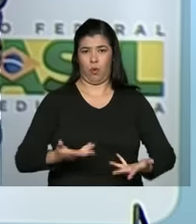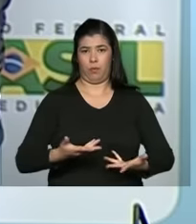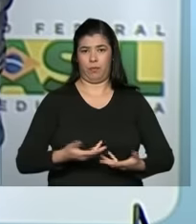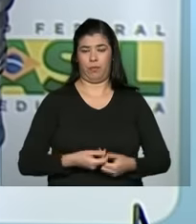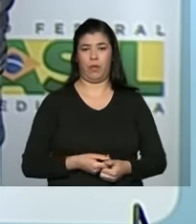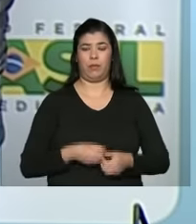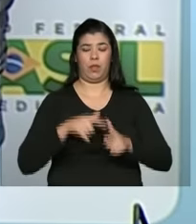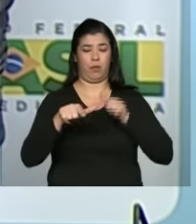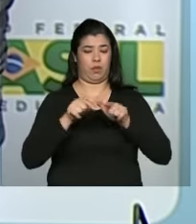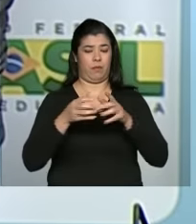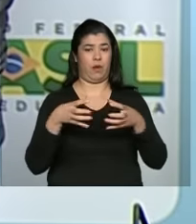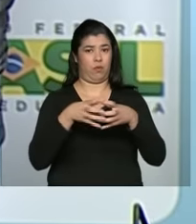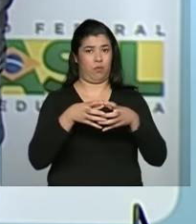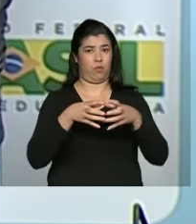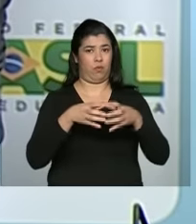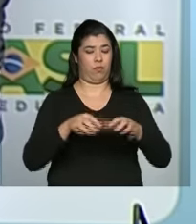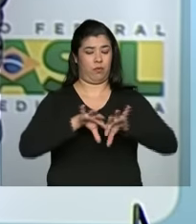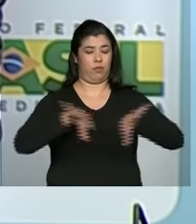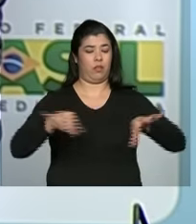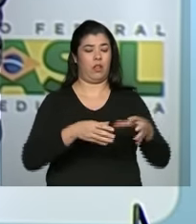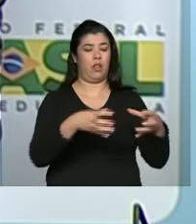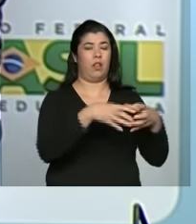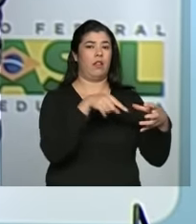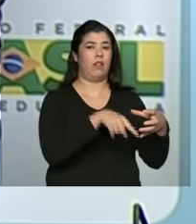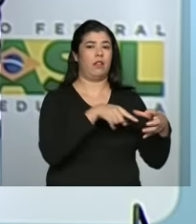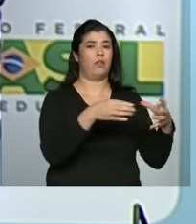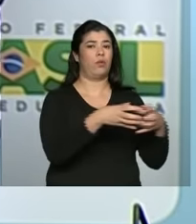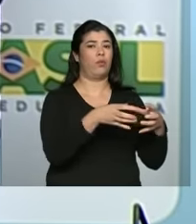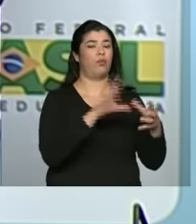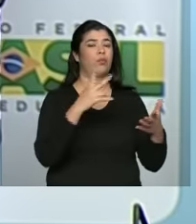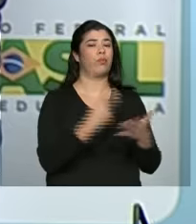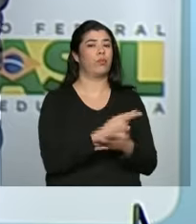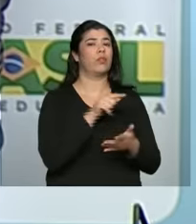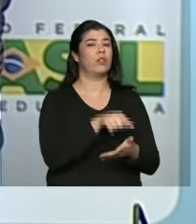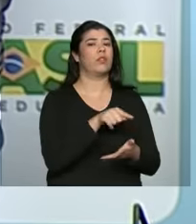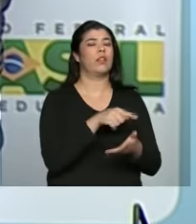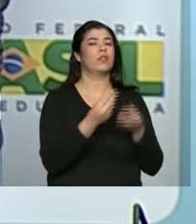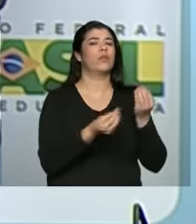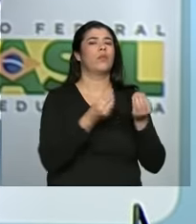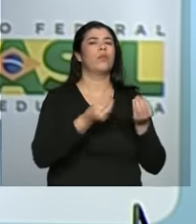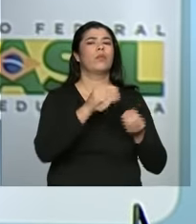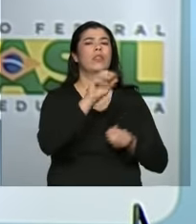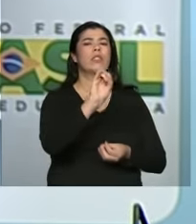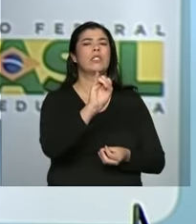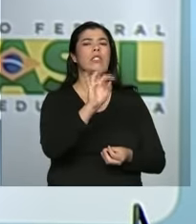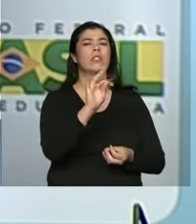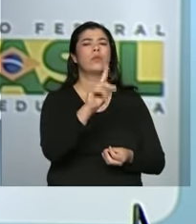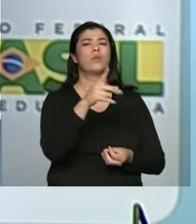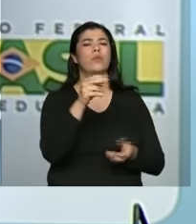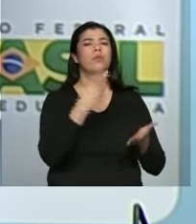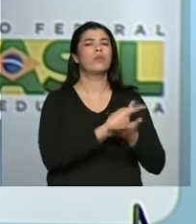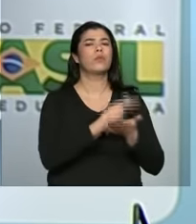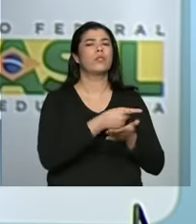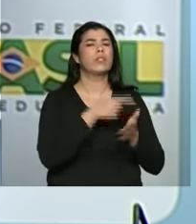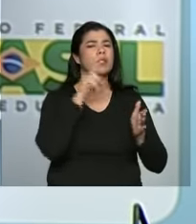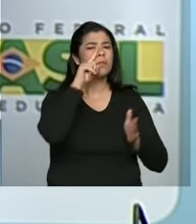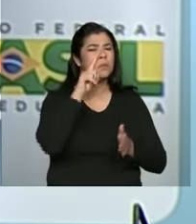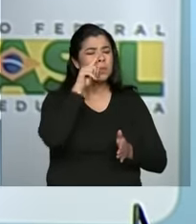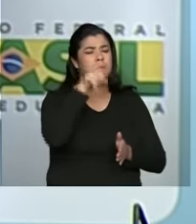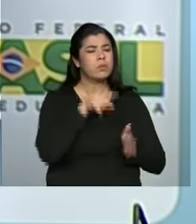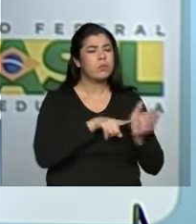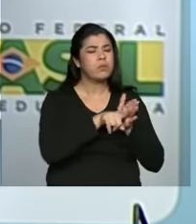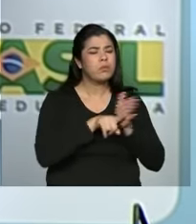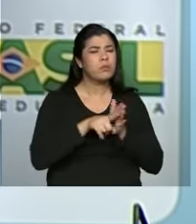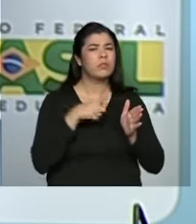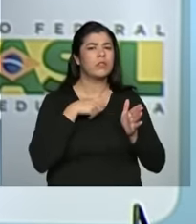duas partes a parte do diagnóstico situacional onde nós procuramos identificar os pontos críticos levantamento de